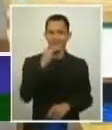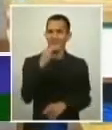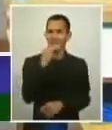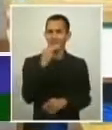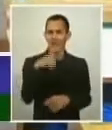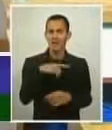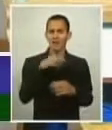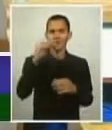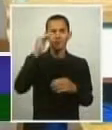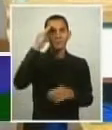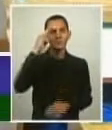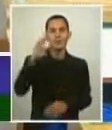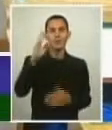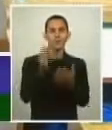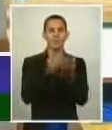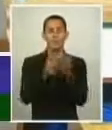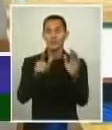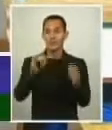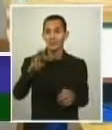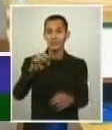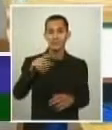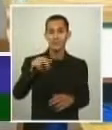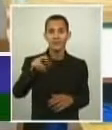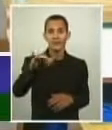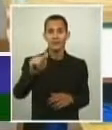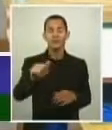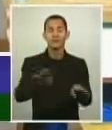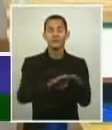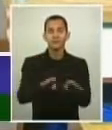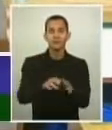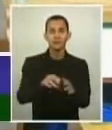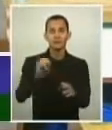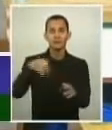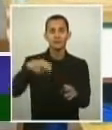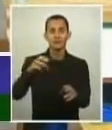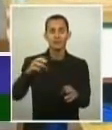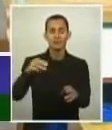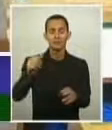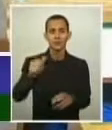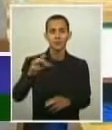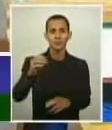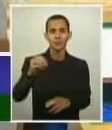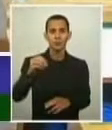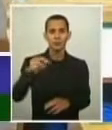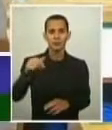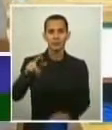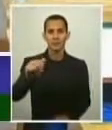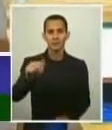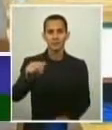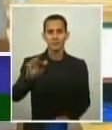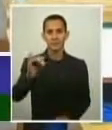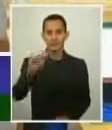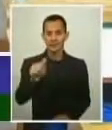grande obra grande obra literária e posteriormente cinematográfica sobre o impacto